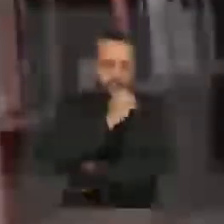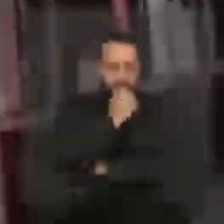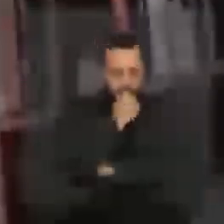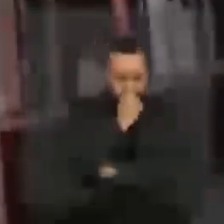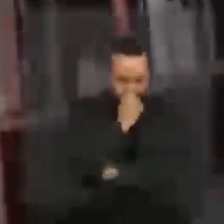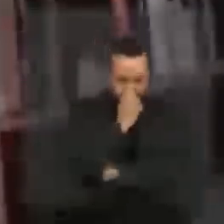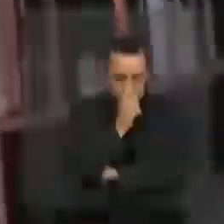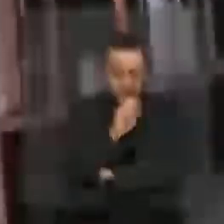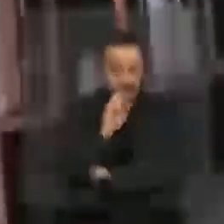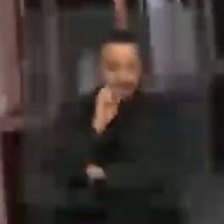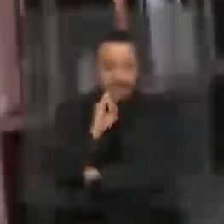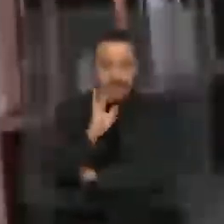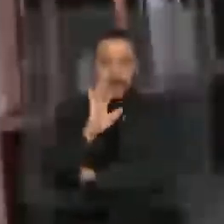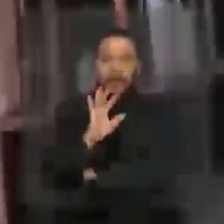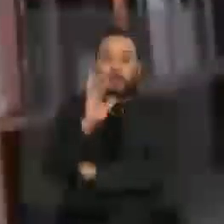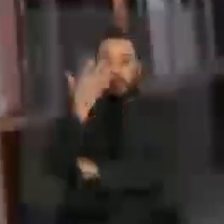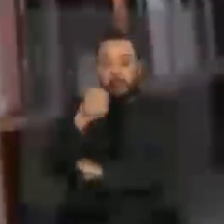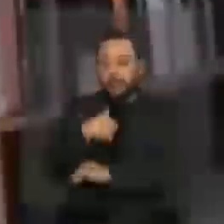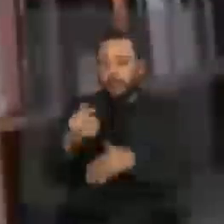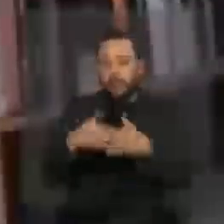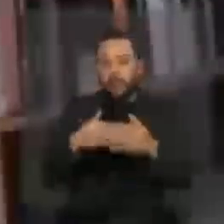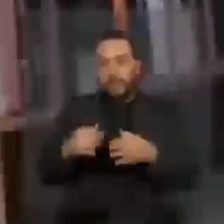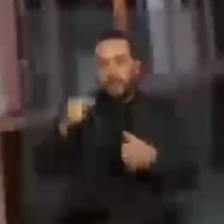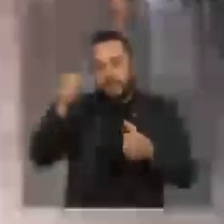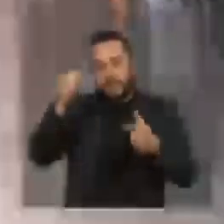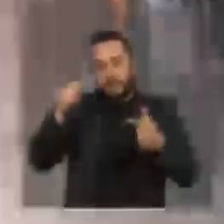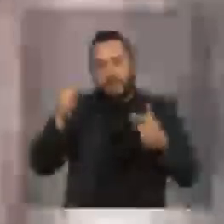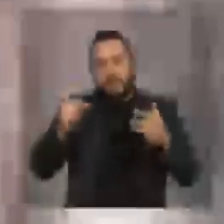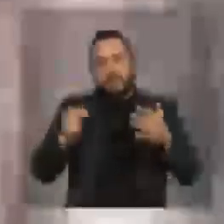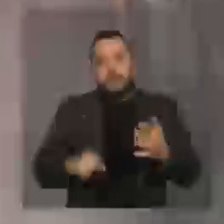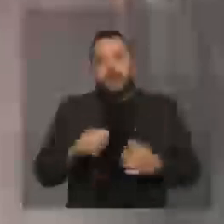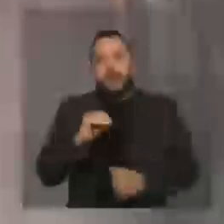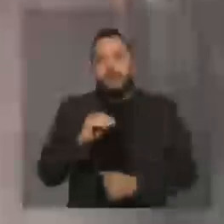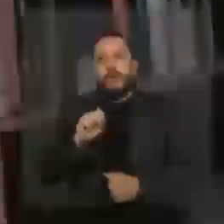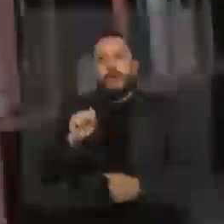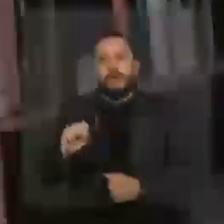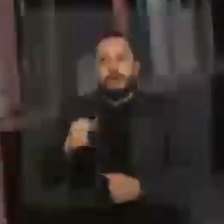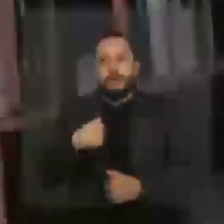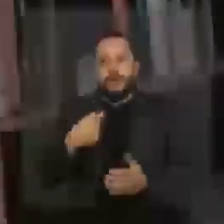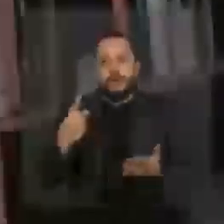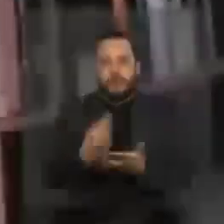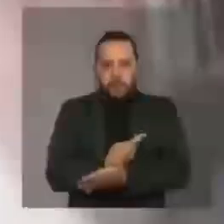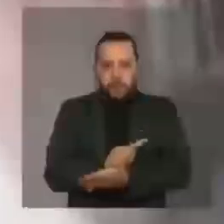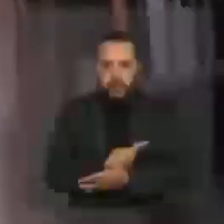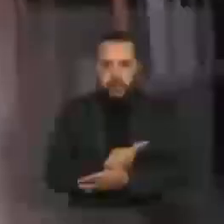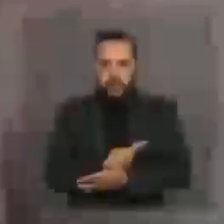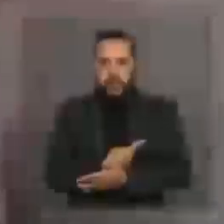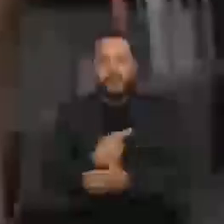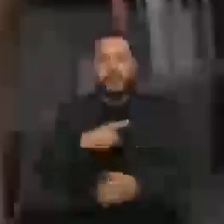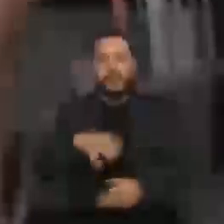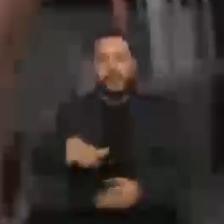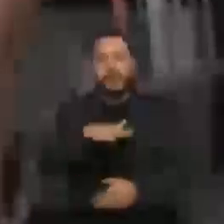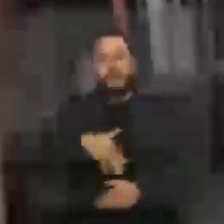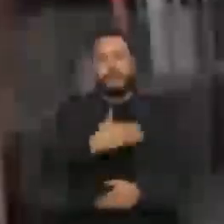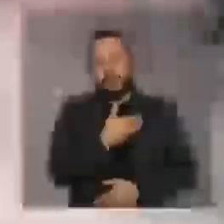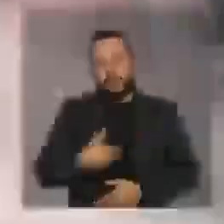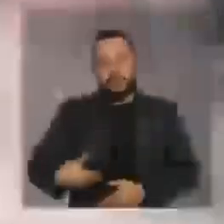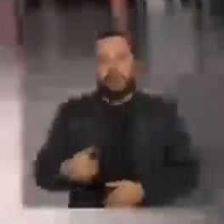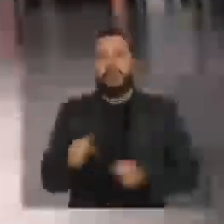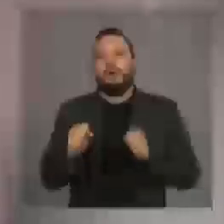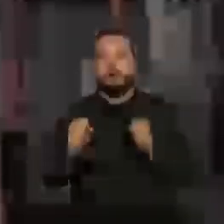se ocorrer qualquer um desses fatores, quer dizer, se a OS cometeu uma irregularidade, que o poder público pode